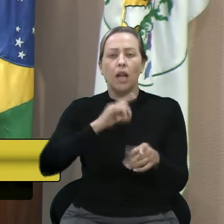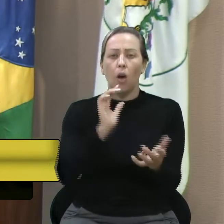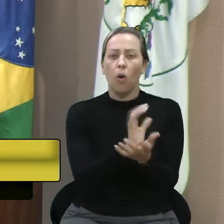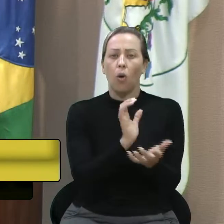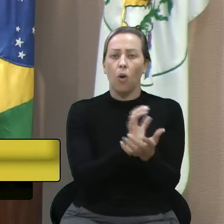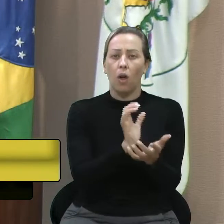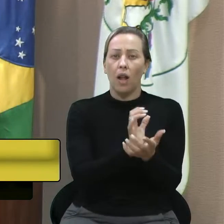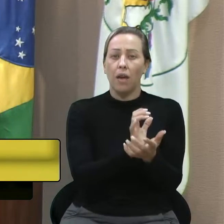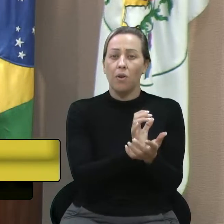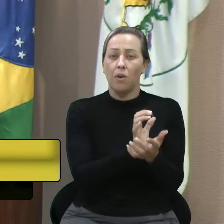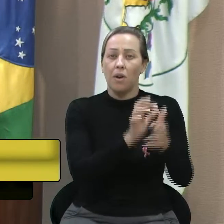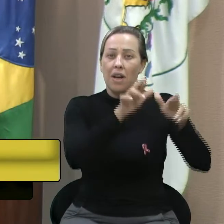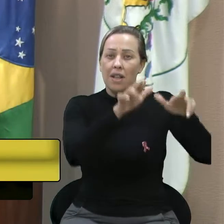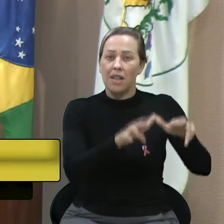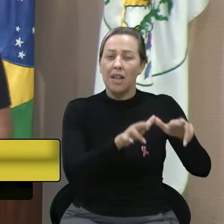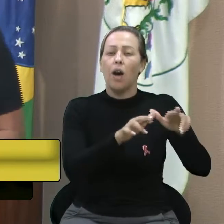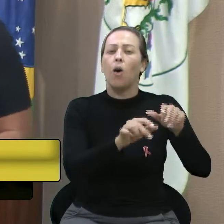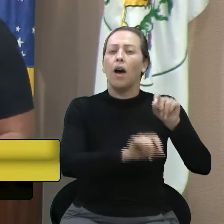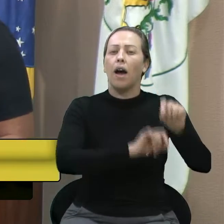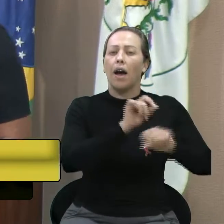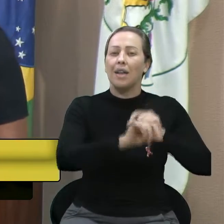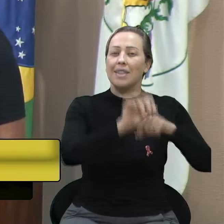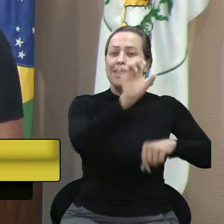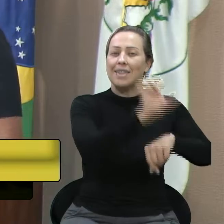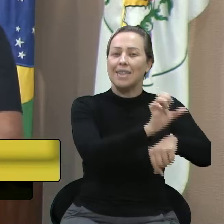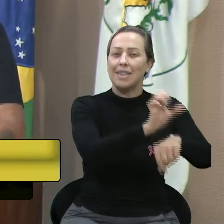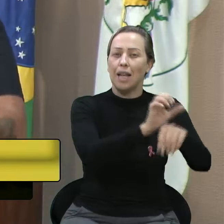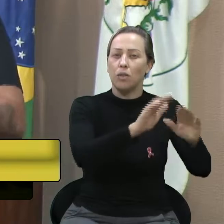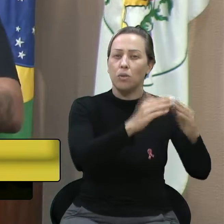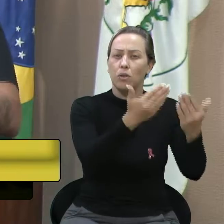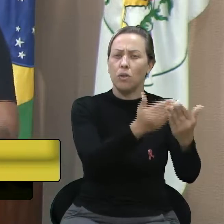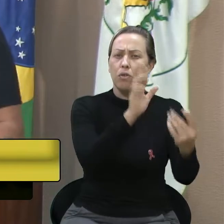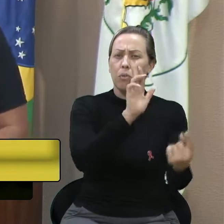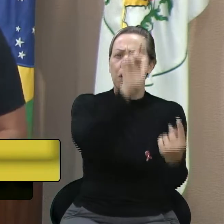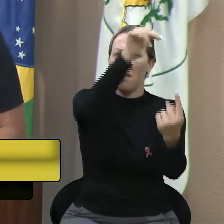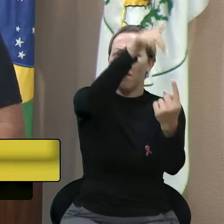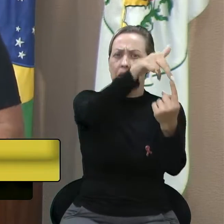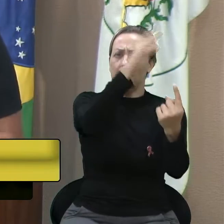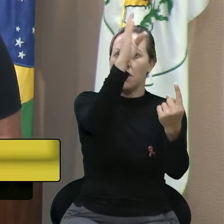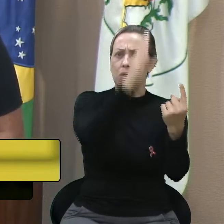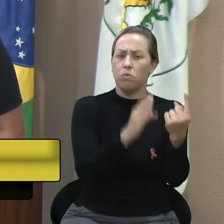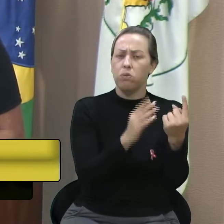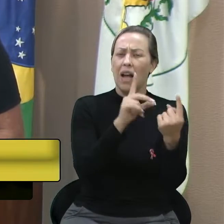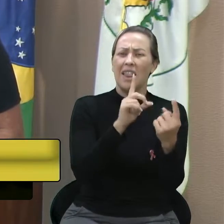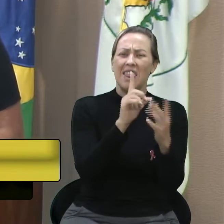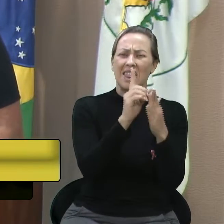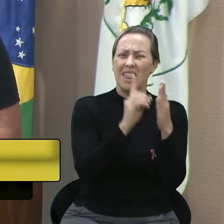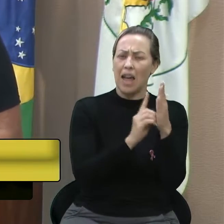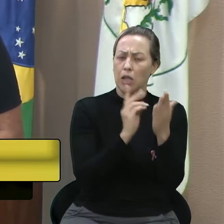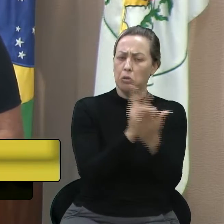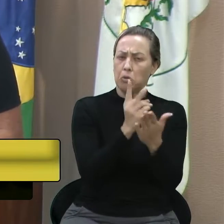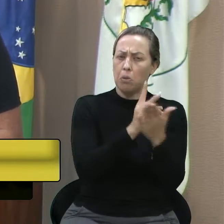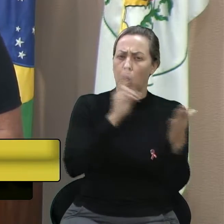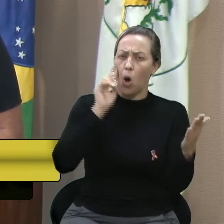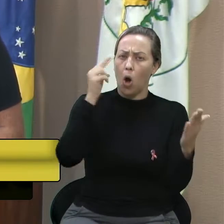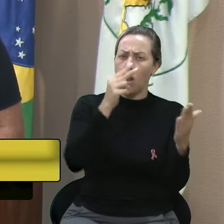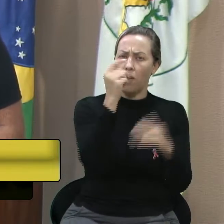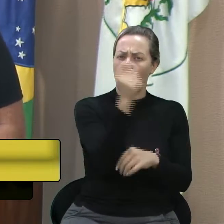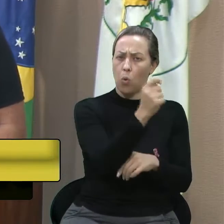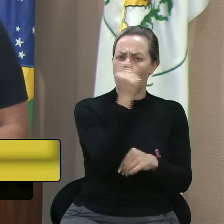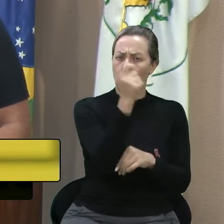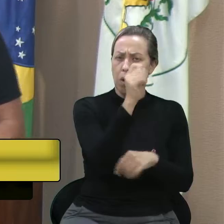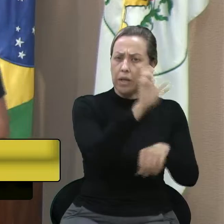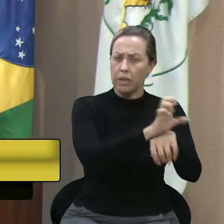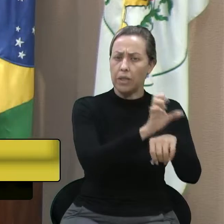rede estadual, o Rio Grande do Sul, que foi uma referência nacional no Brasil durante décadas, e nós temos colegas